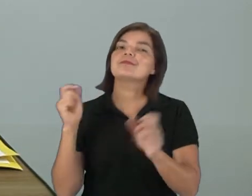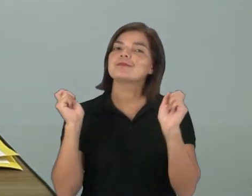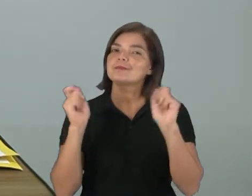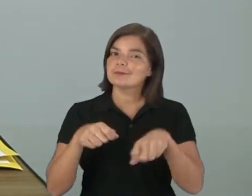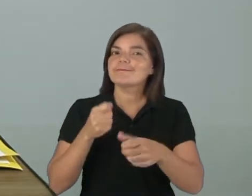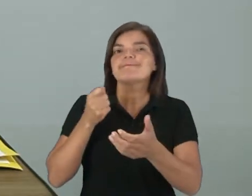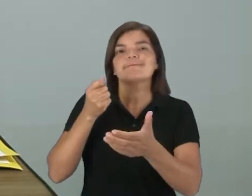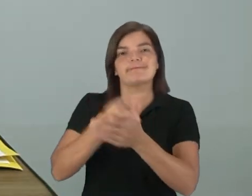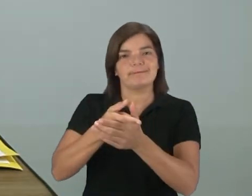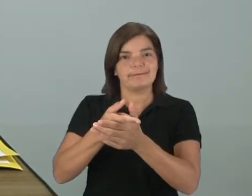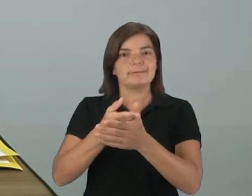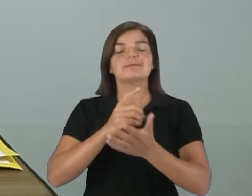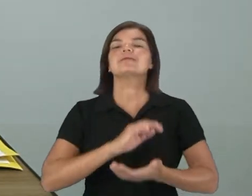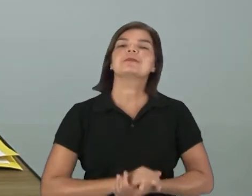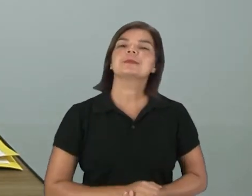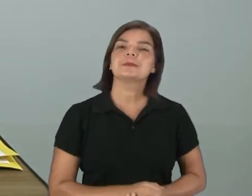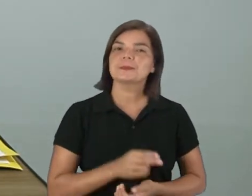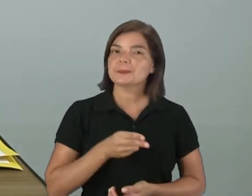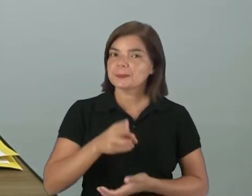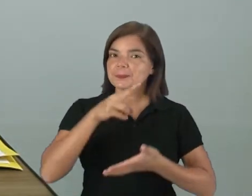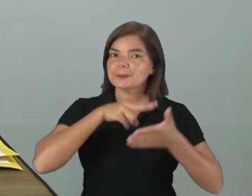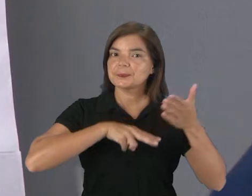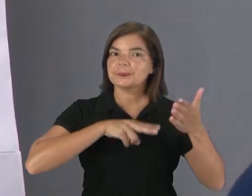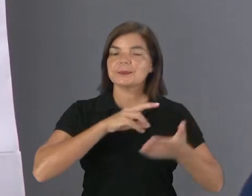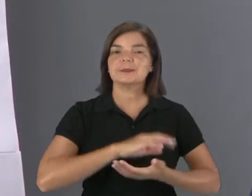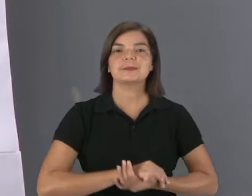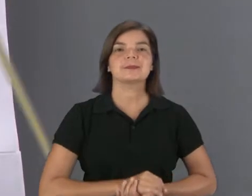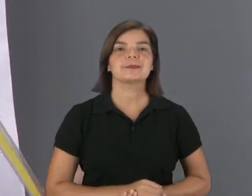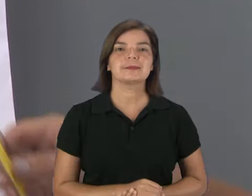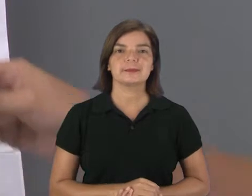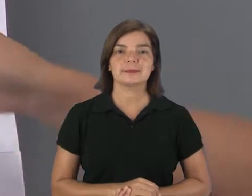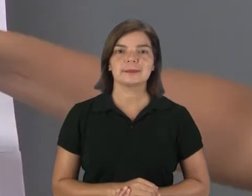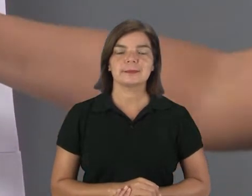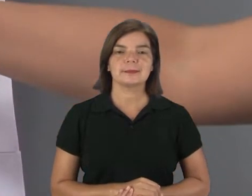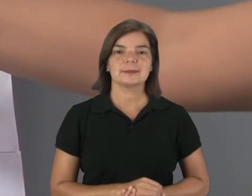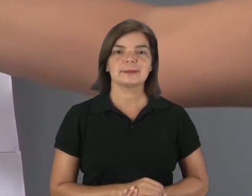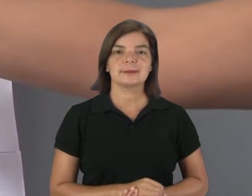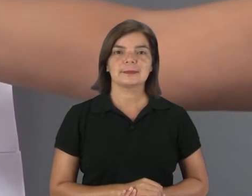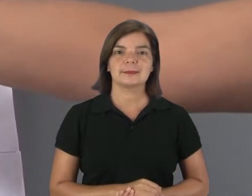compra. Muito bem, vamos continuar a leitura?